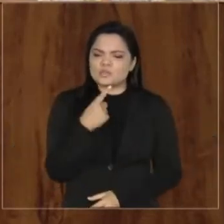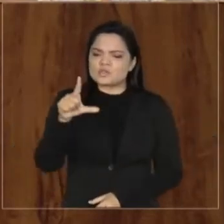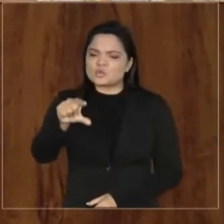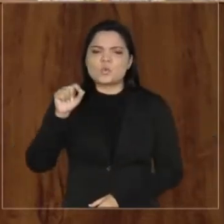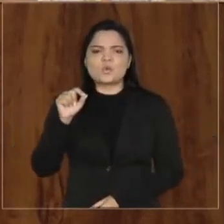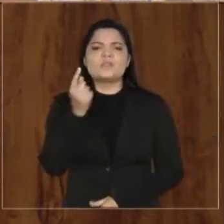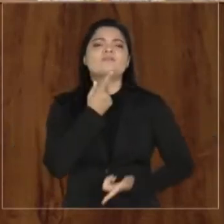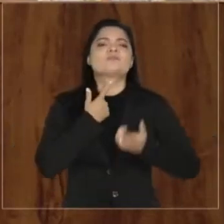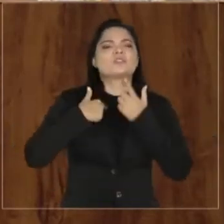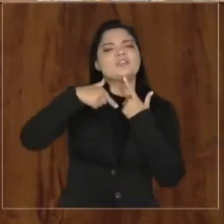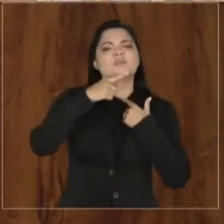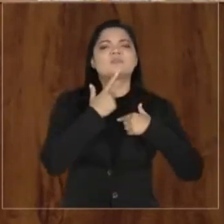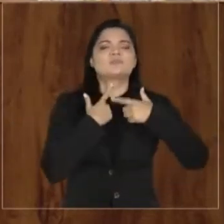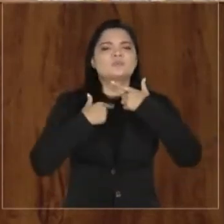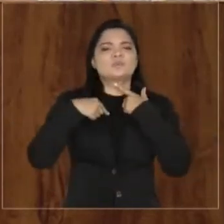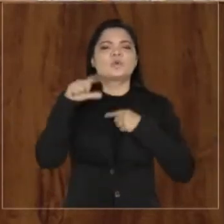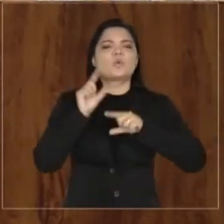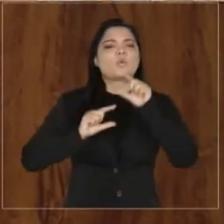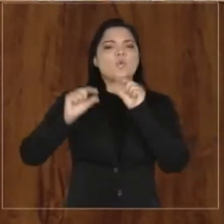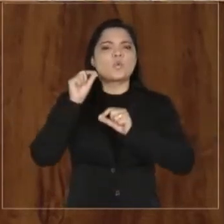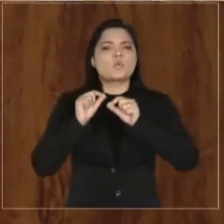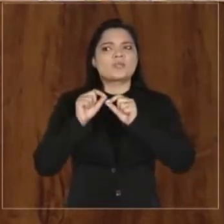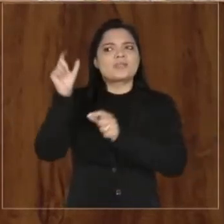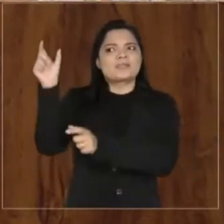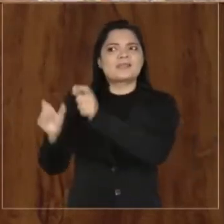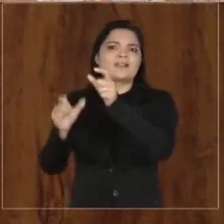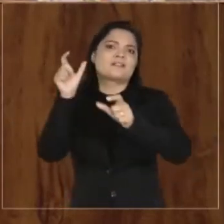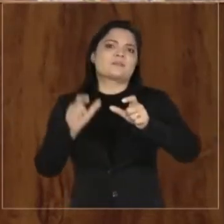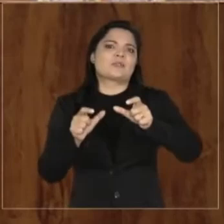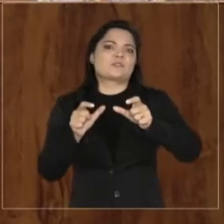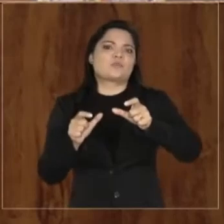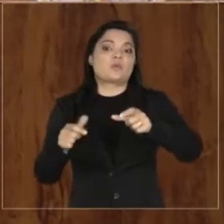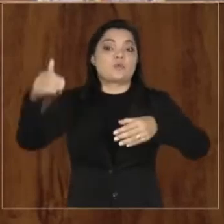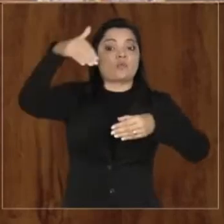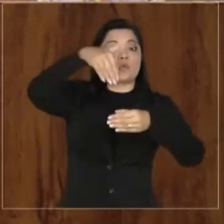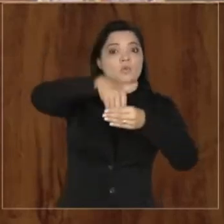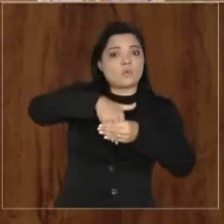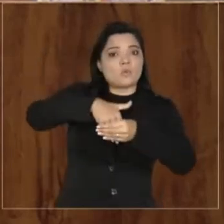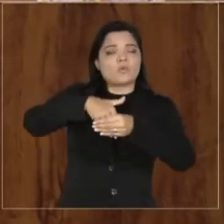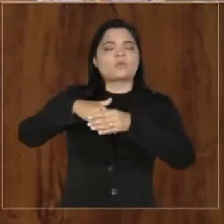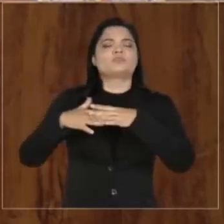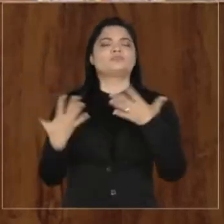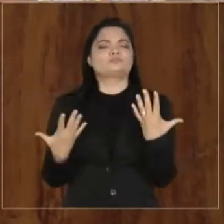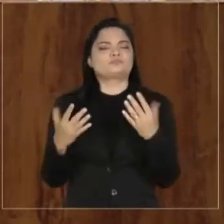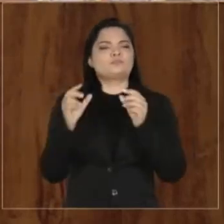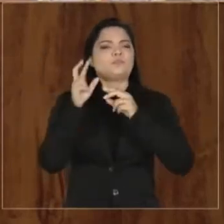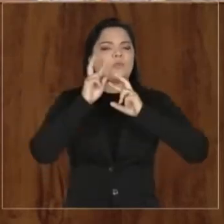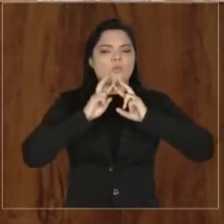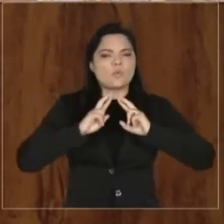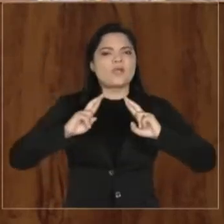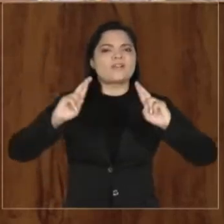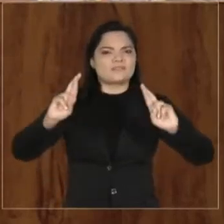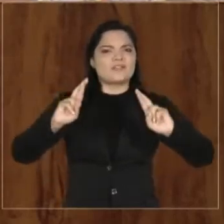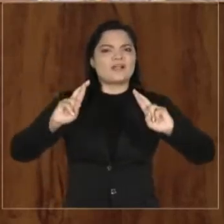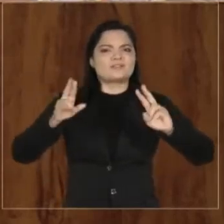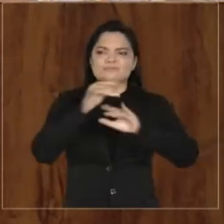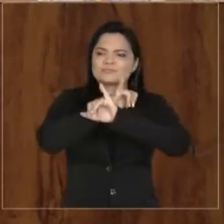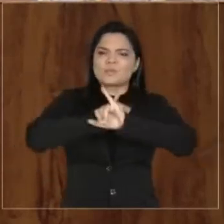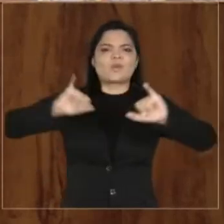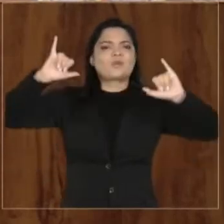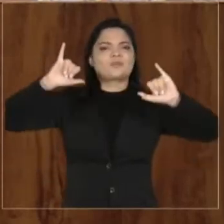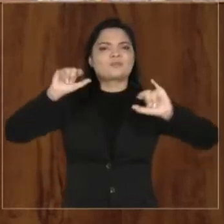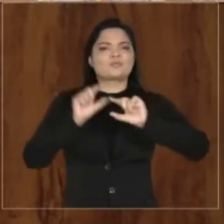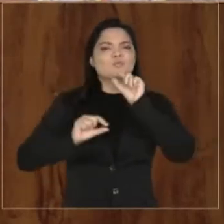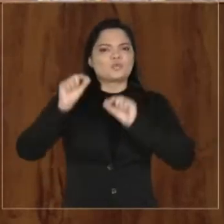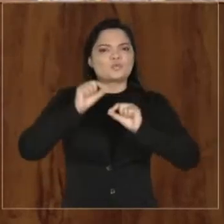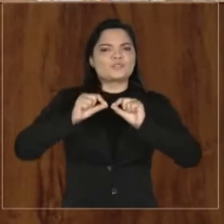ele quer. E o que os eleitores e as eleitoras colocarem na urna será apurado, e o resultado apurado será proclamado no